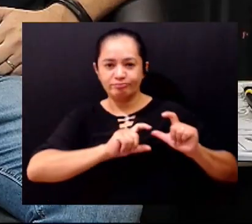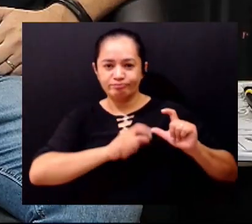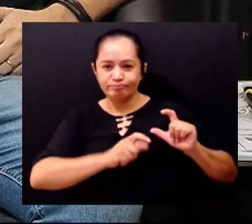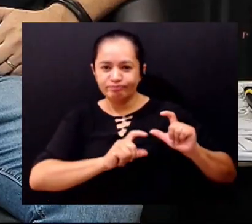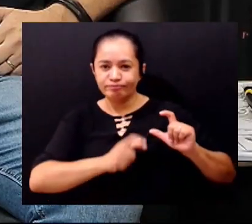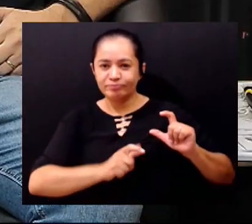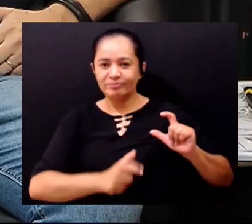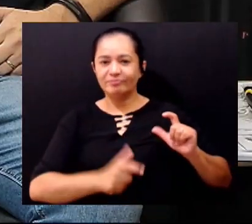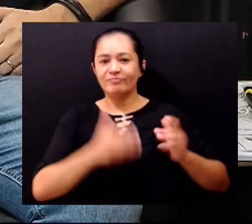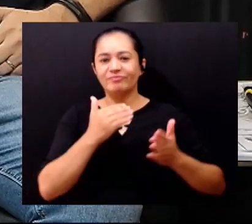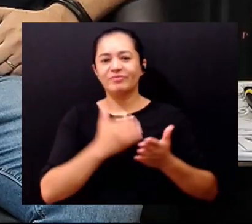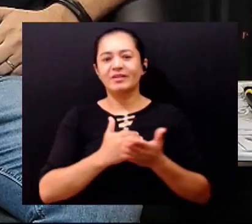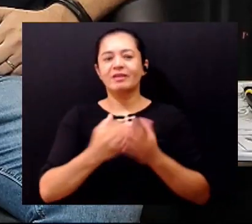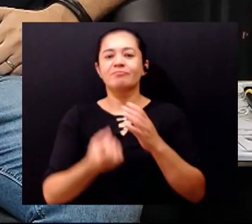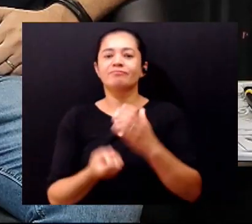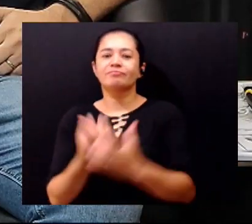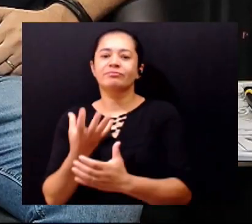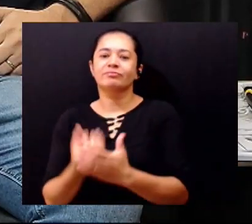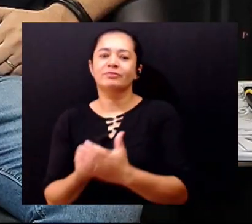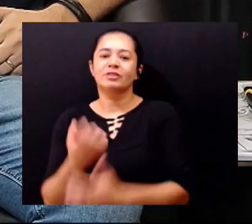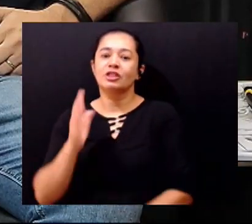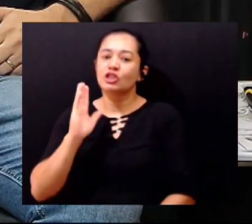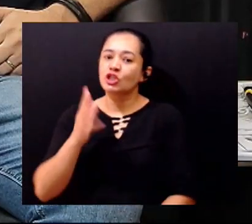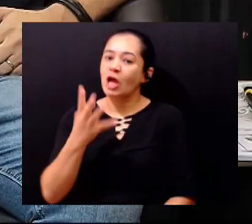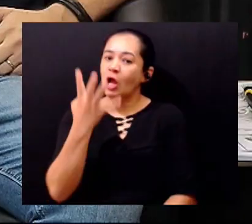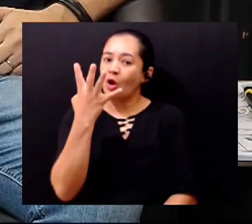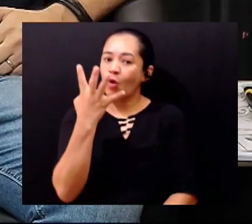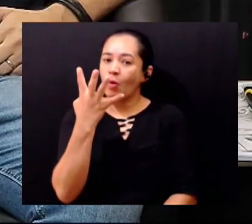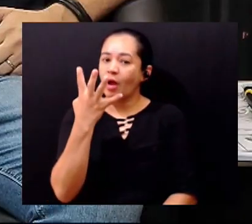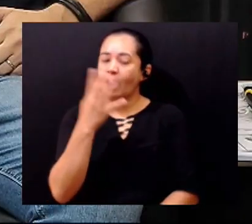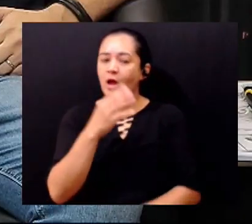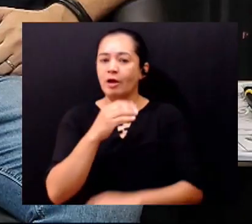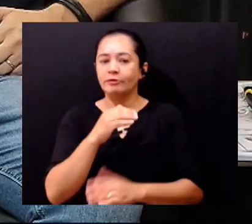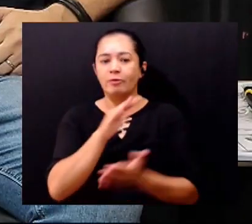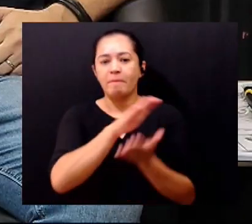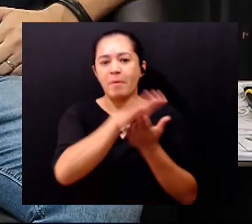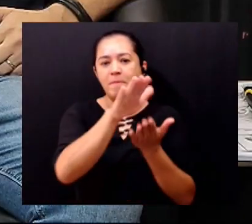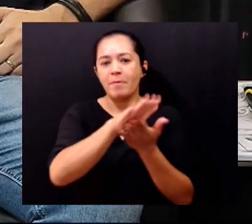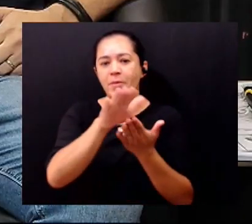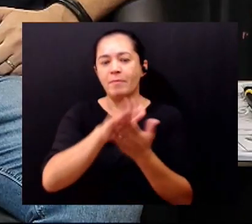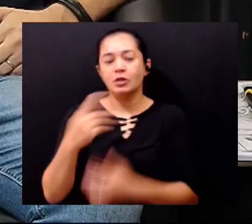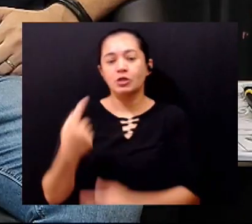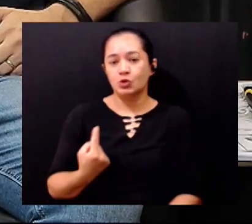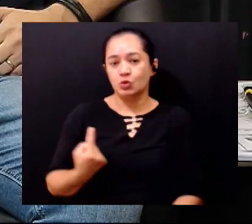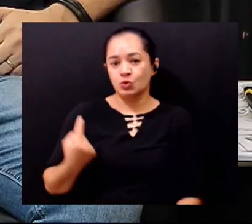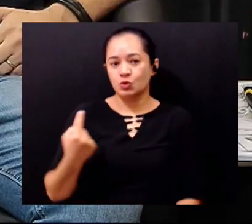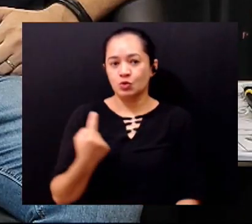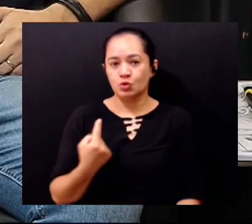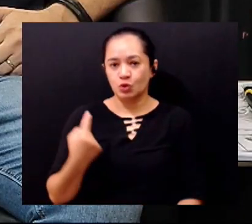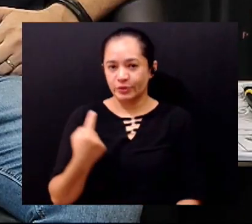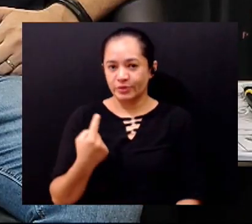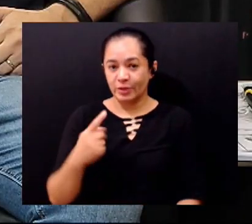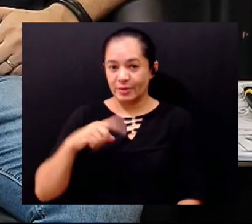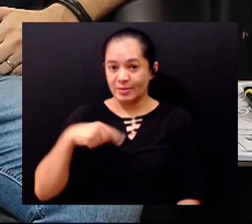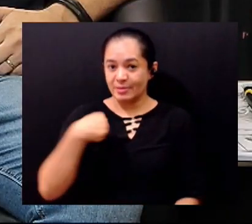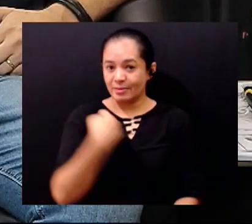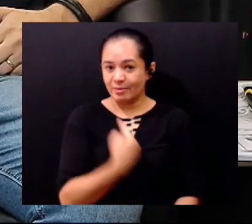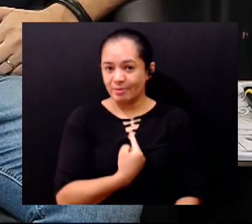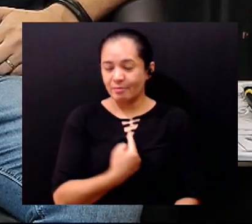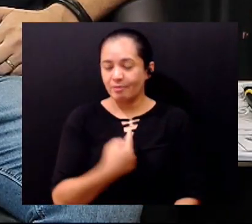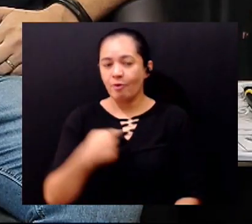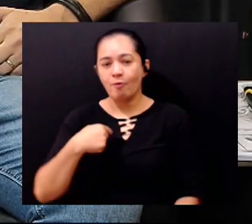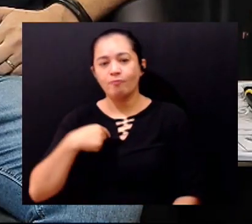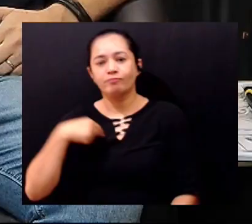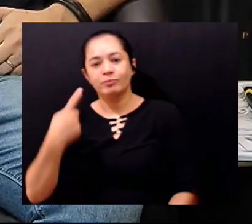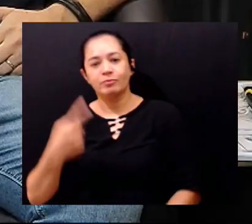né? 3 totalmente independentes. A última foi através do edital, trouxe aqui, depois eu vou mostrar. E estou finalizando